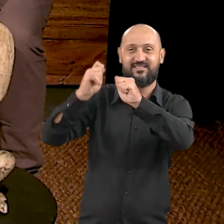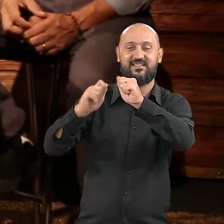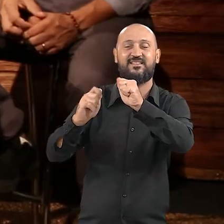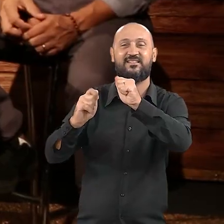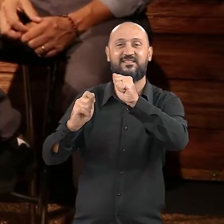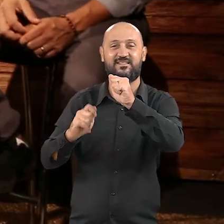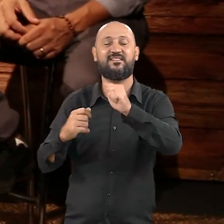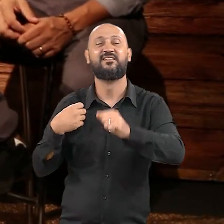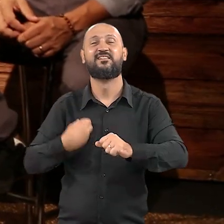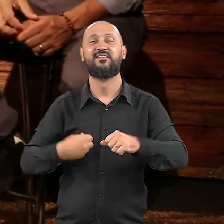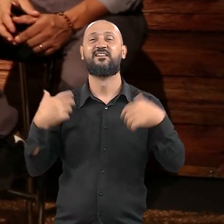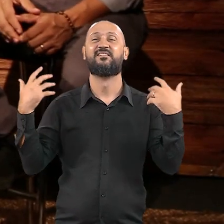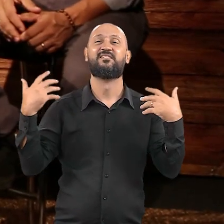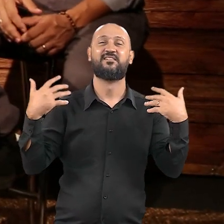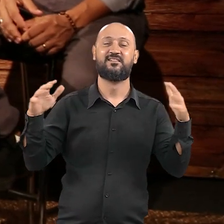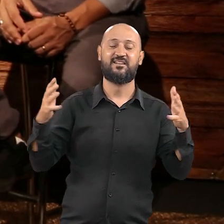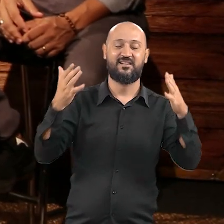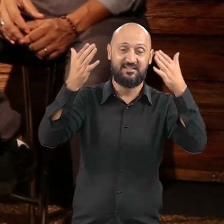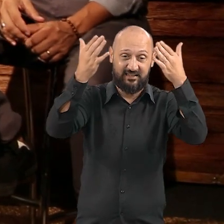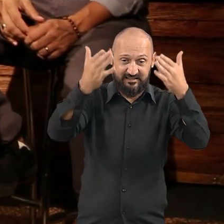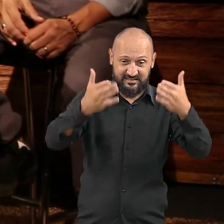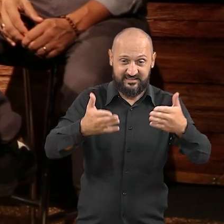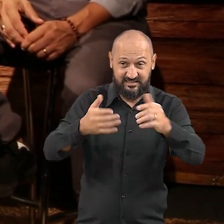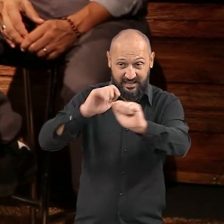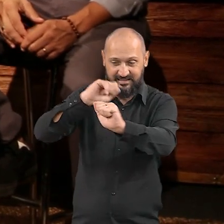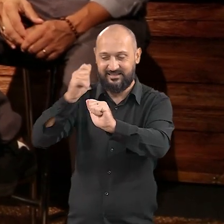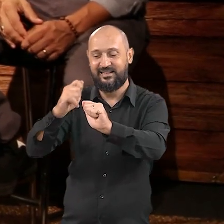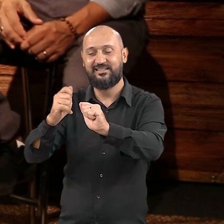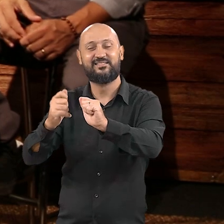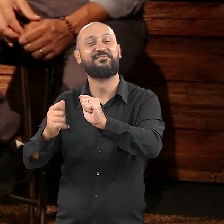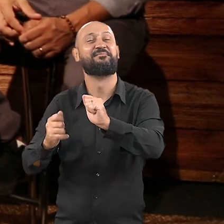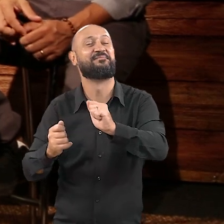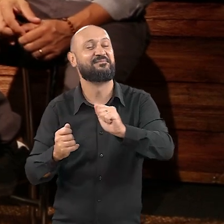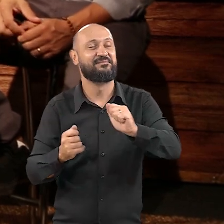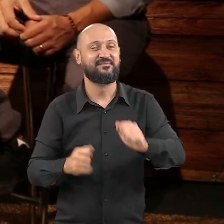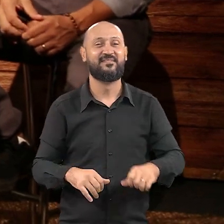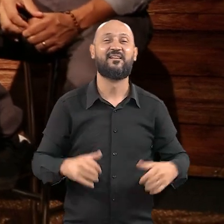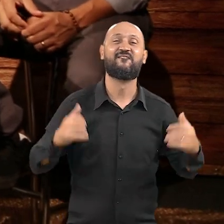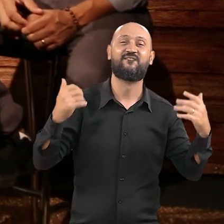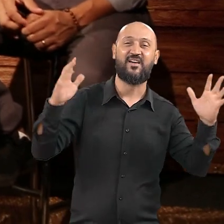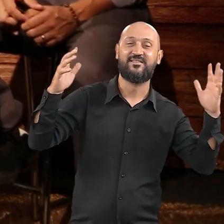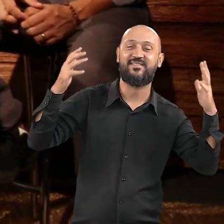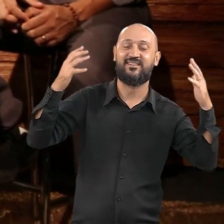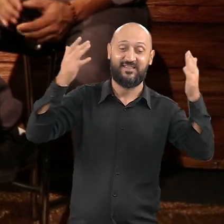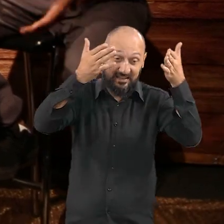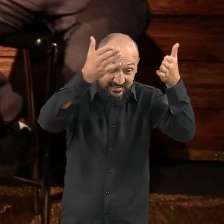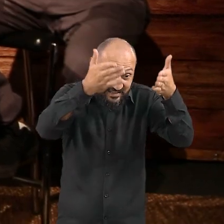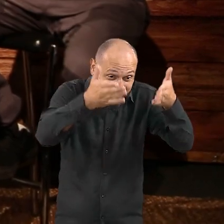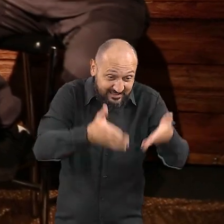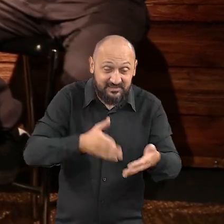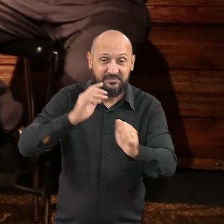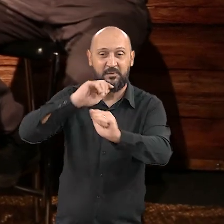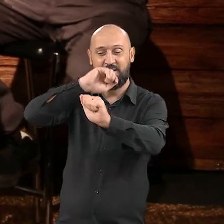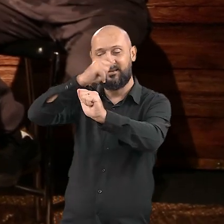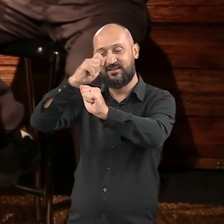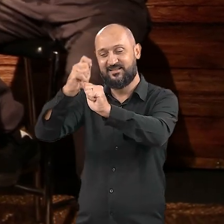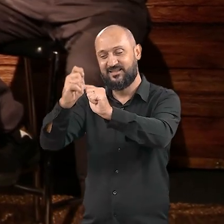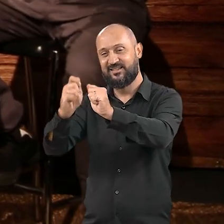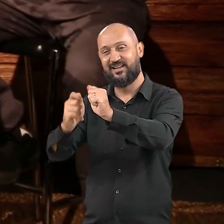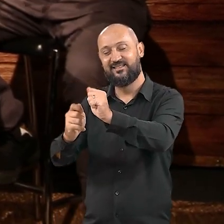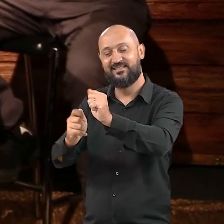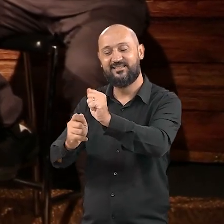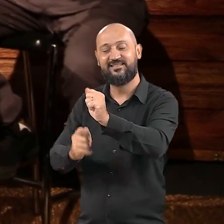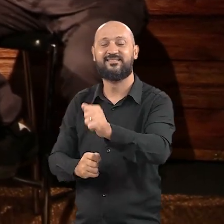artesanato, viva o artesão e o seu artesanato, viva o artesão